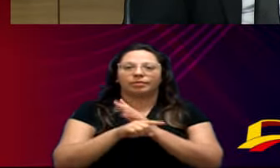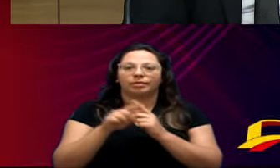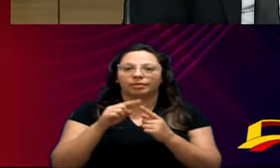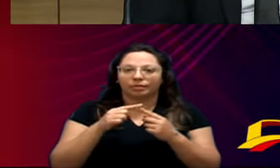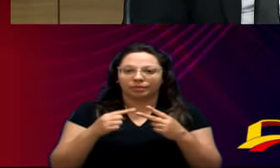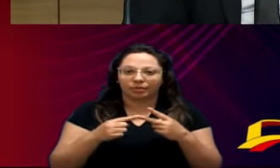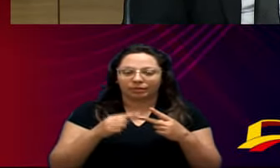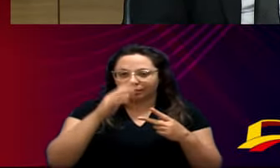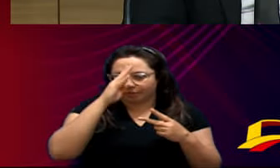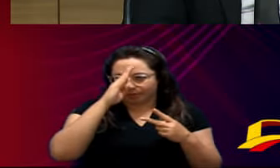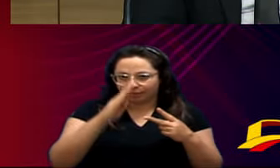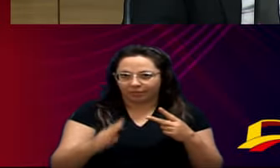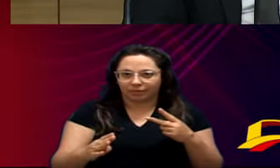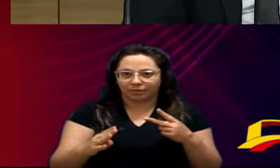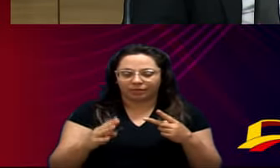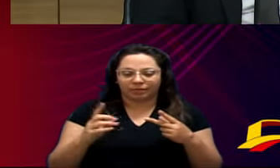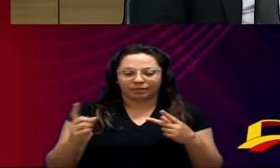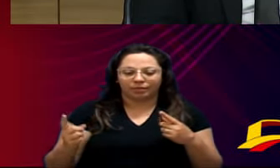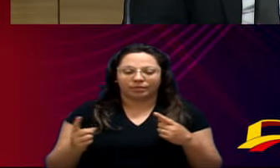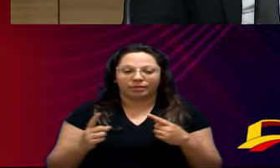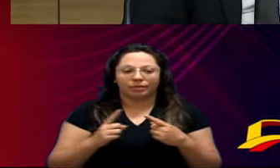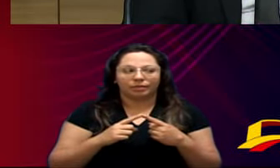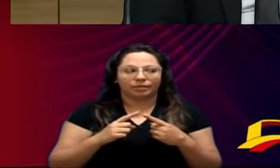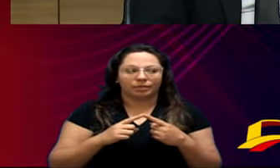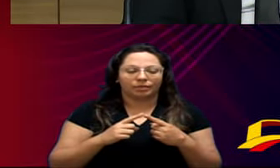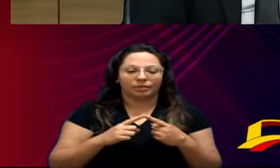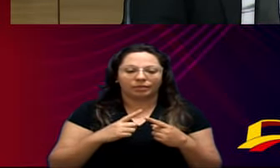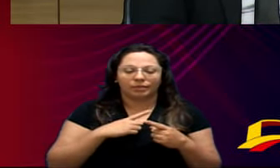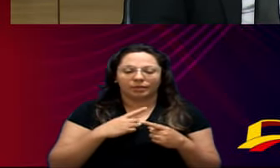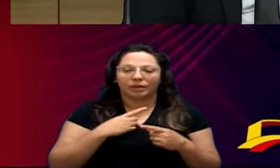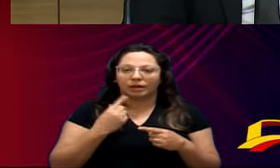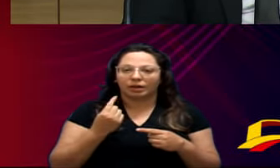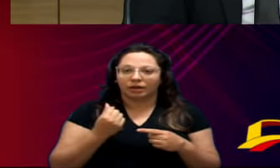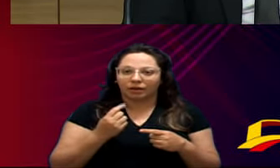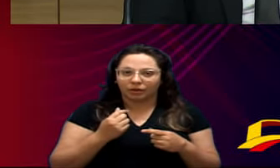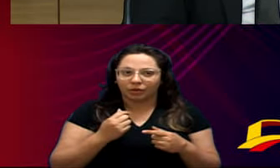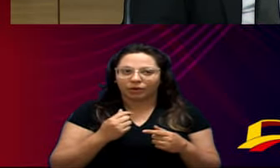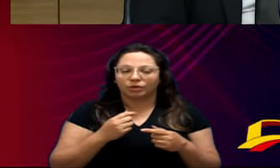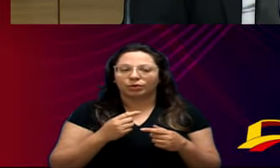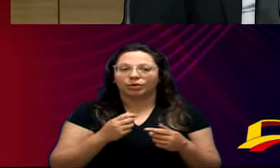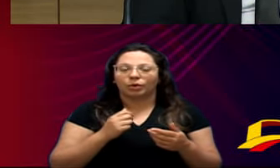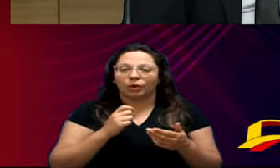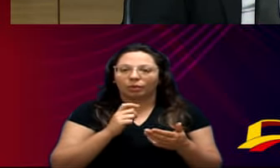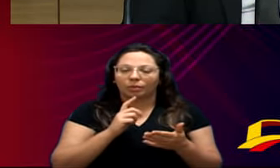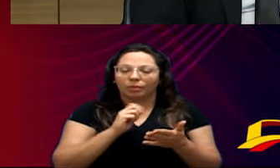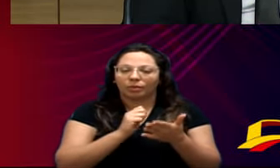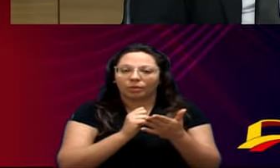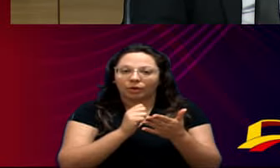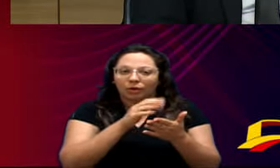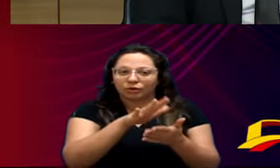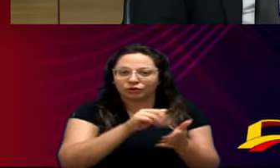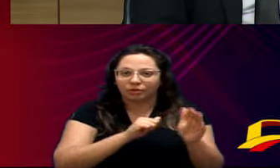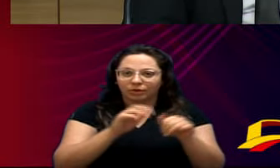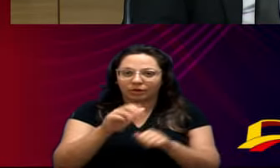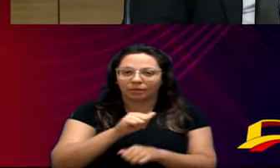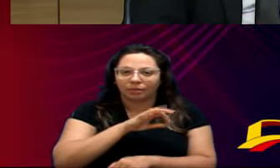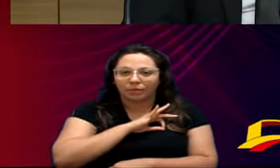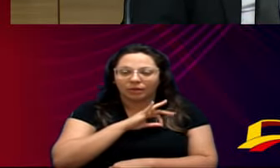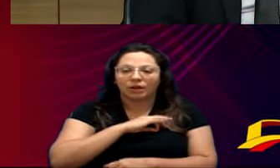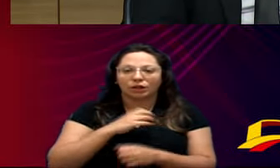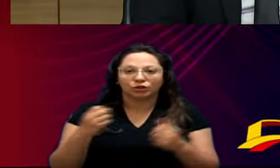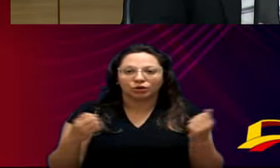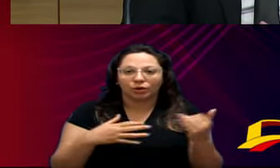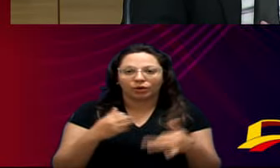objetivas aparece aqui o recurso para contratação e e concurso para novos policiais eh da guarda municipal